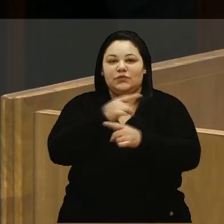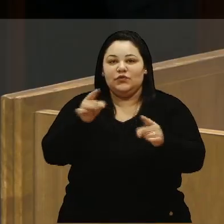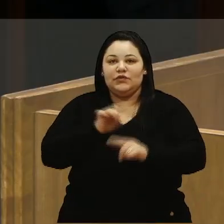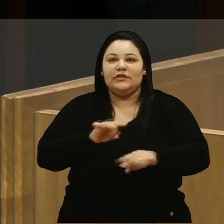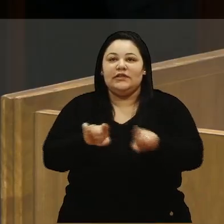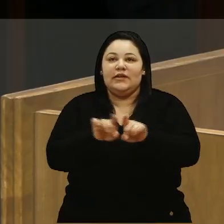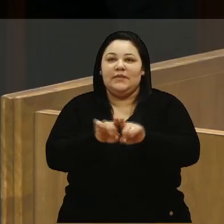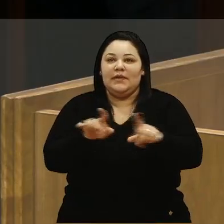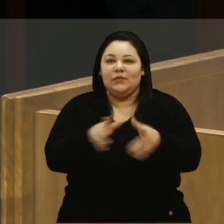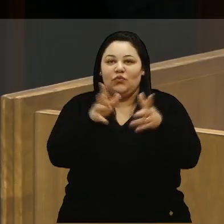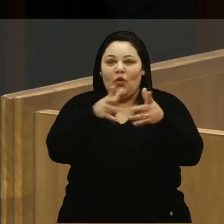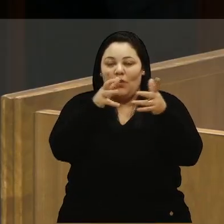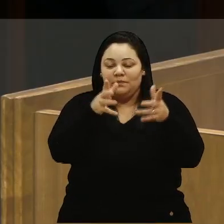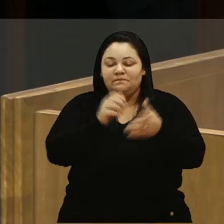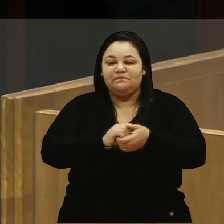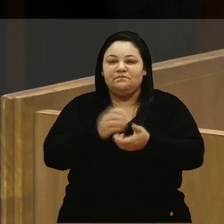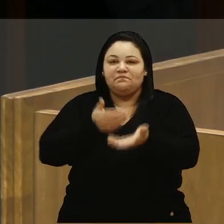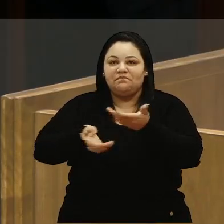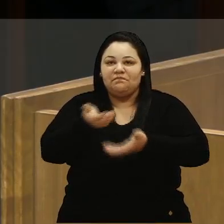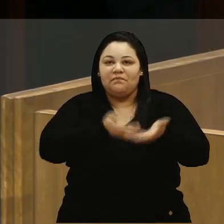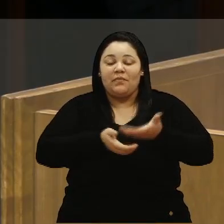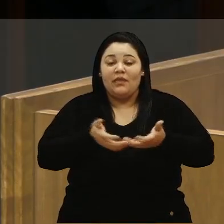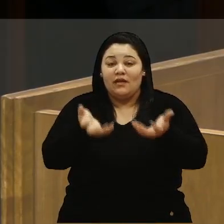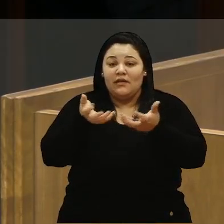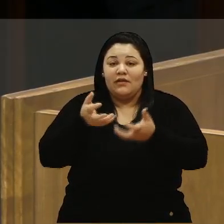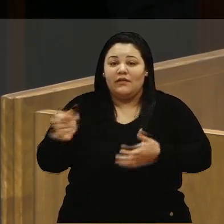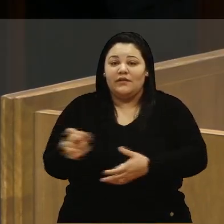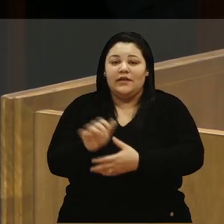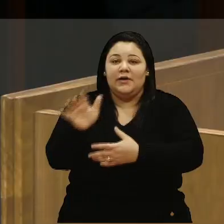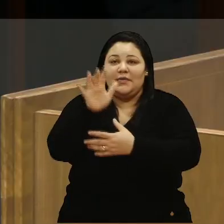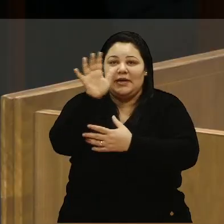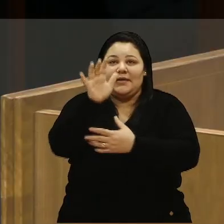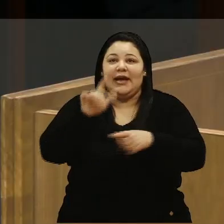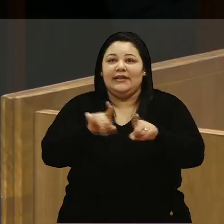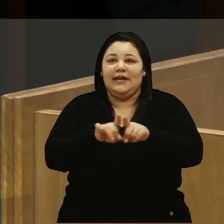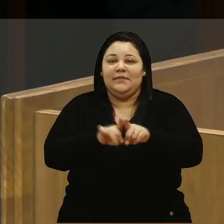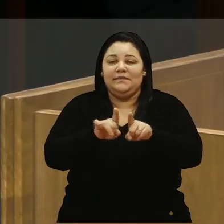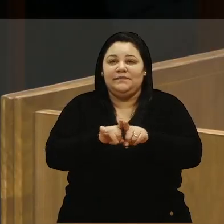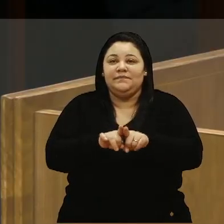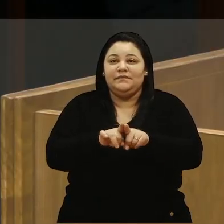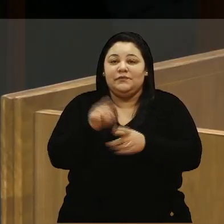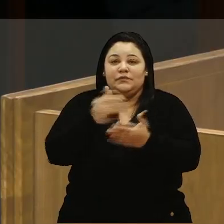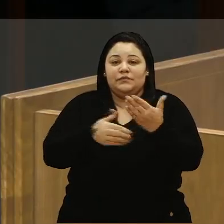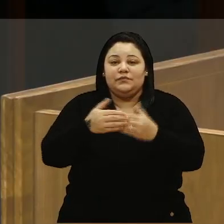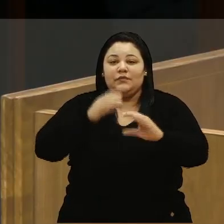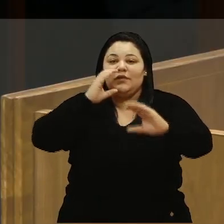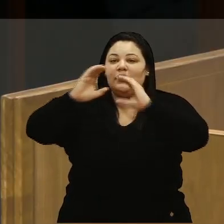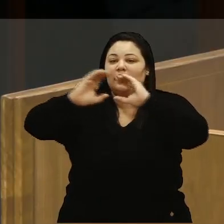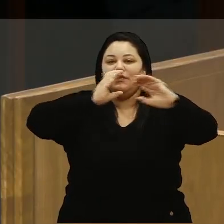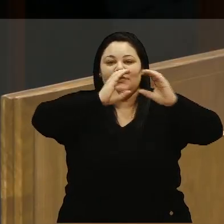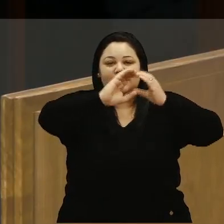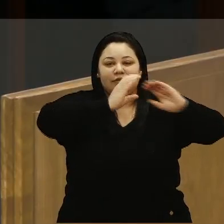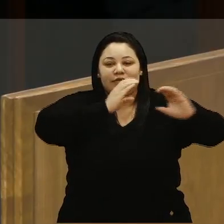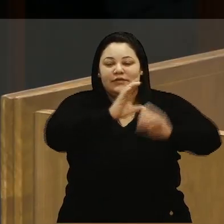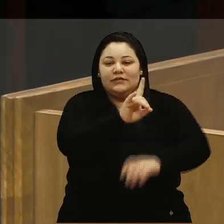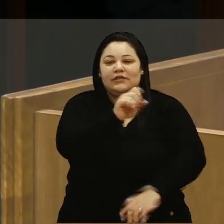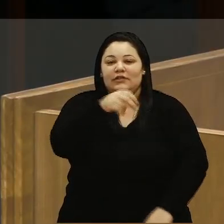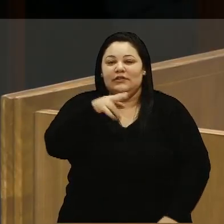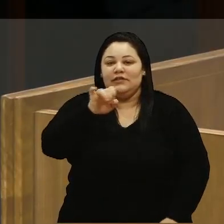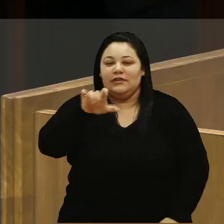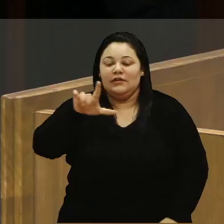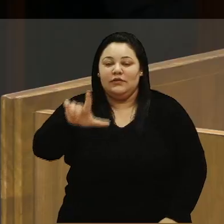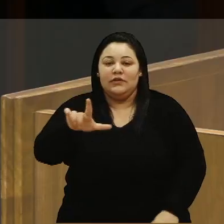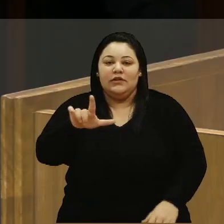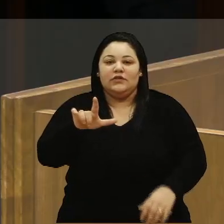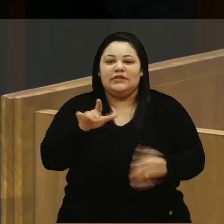sonoridade tradicionalista. Quero enaltecer especialmente os nossos cantores Daniel Silva, que vem da cidade de